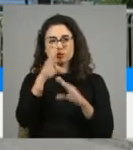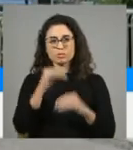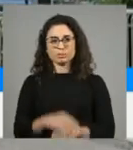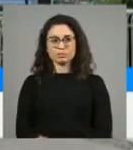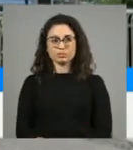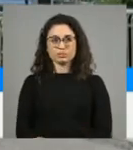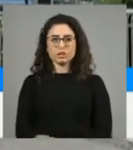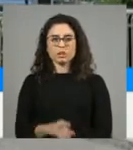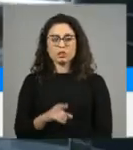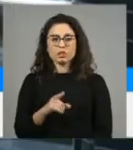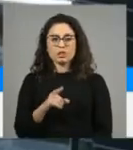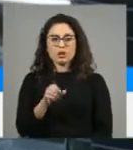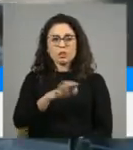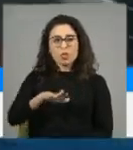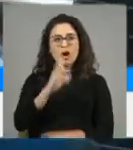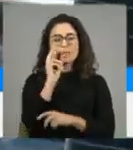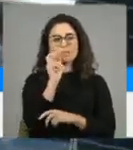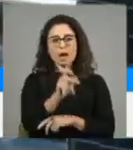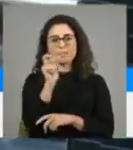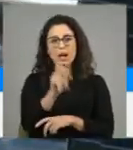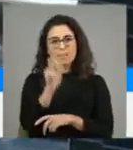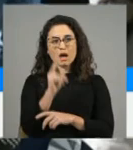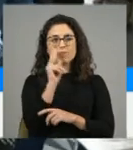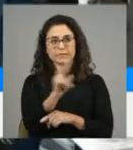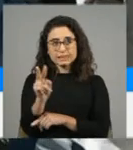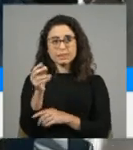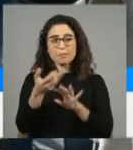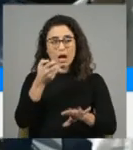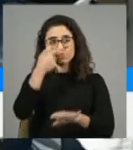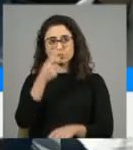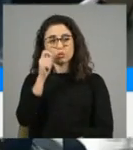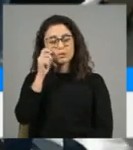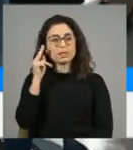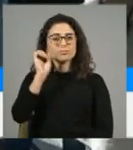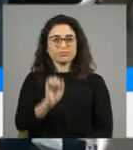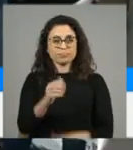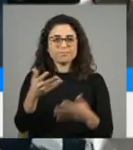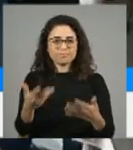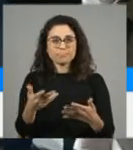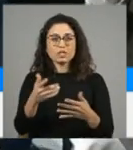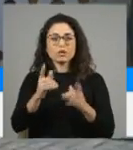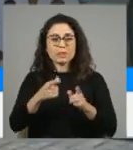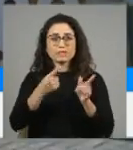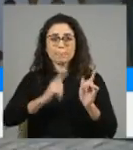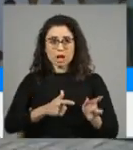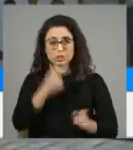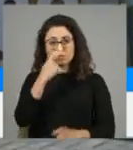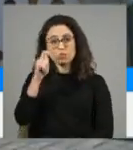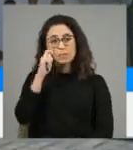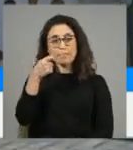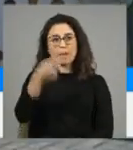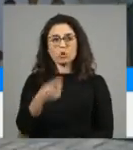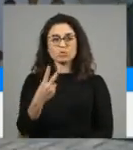É um dos locais mais visitados pelos turistas na Madeira. A partir de março, vão pagar 2 euros para entrar